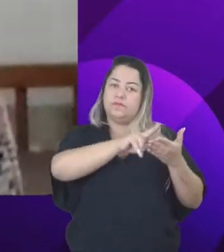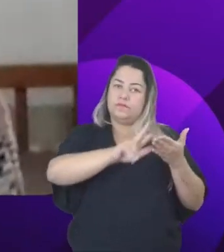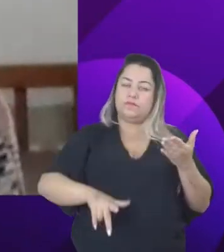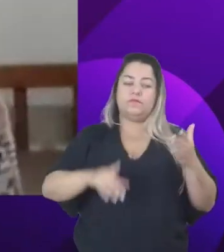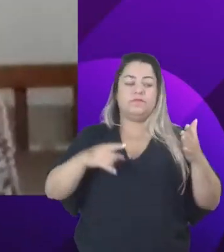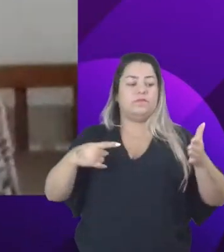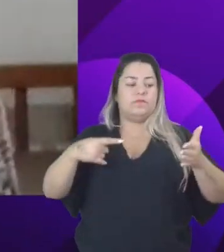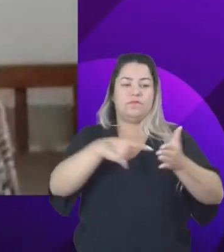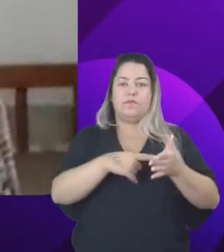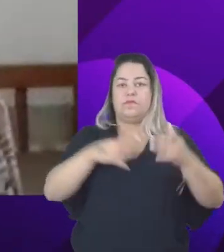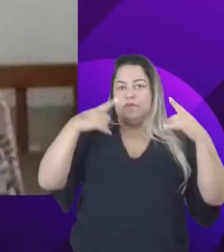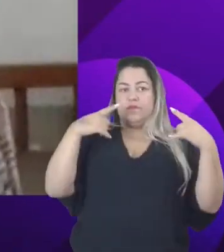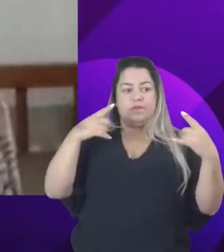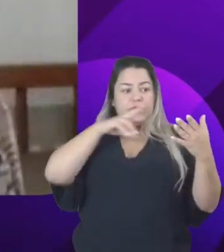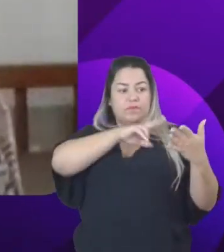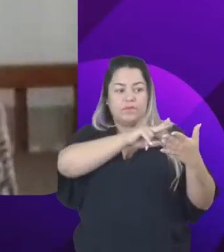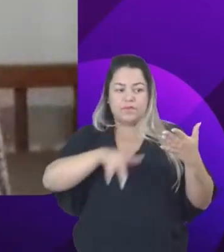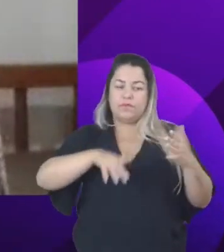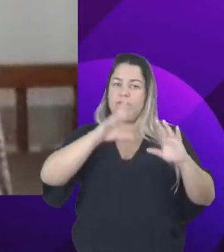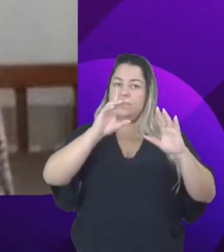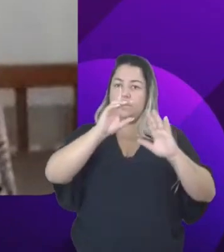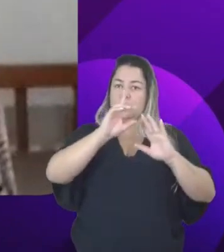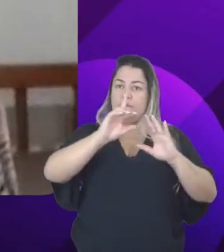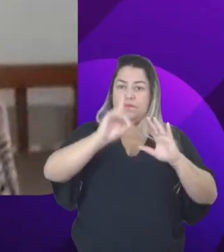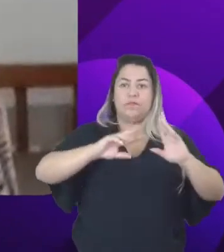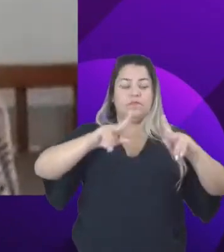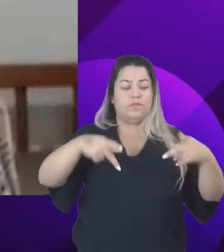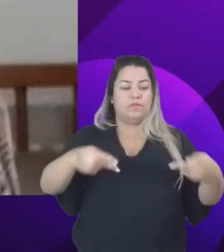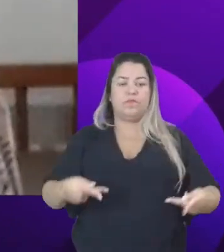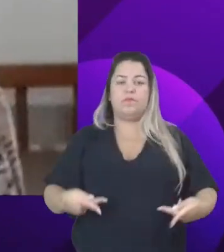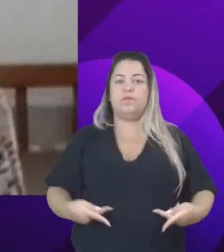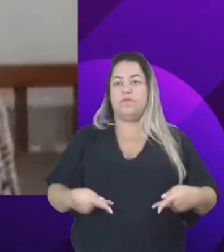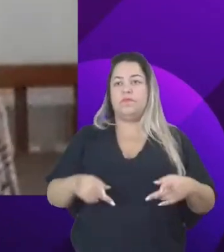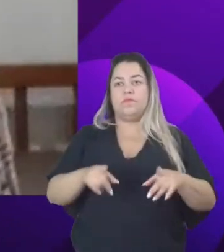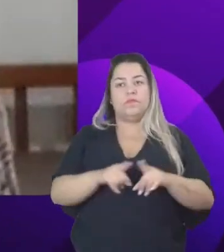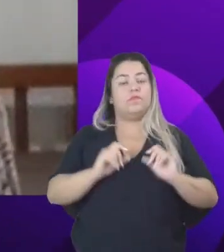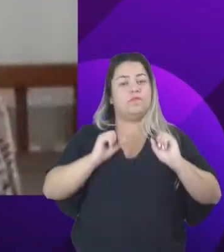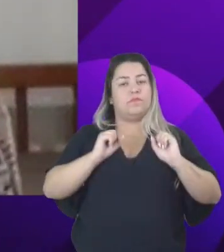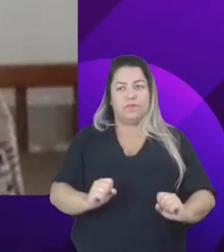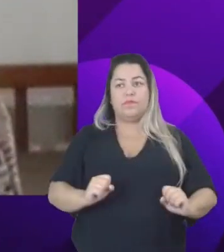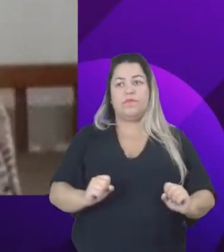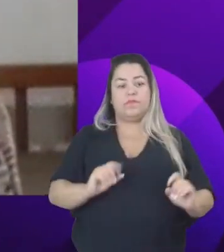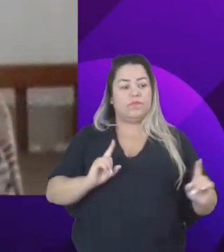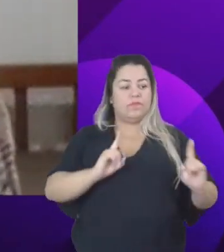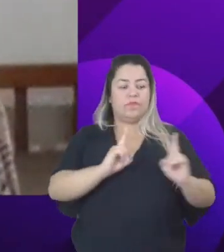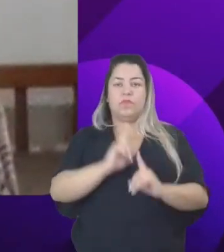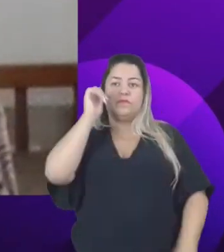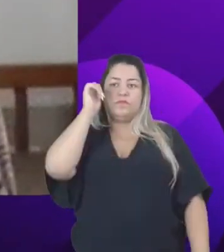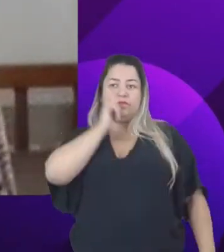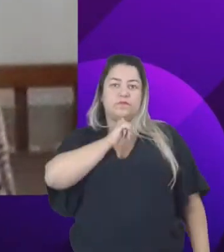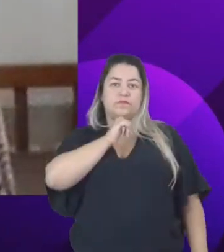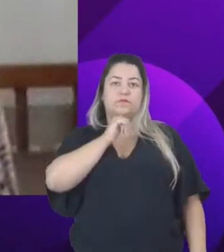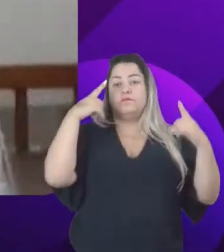denúncias, desde violações diversas aos direitos humanos até queda de barragens, possa atender mulheres em